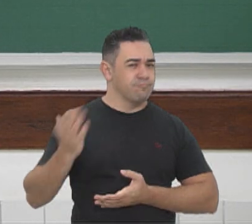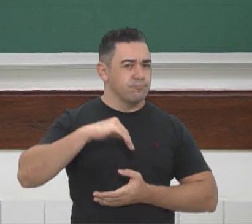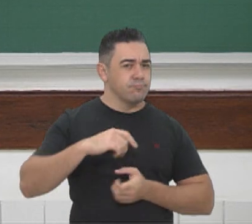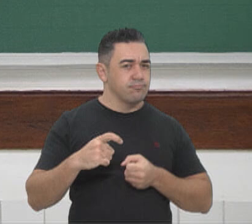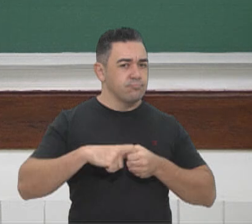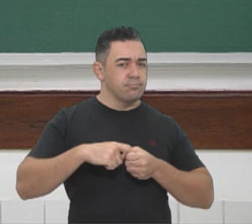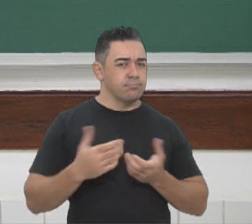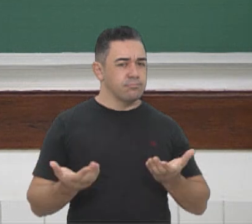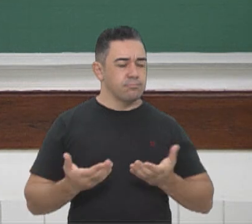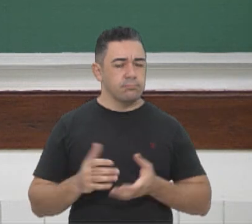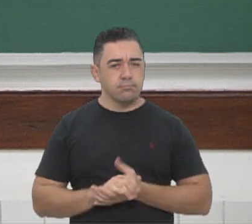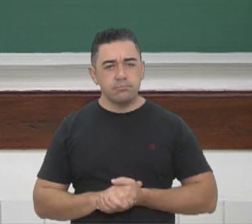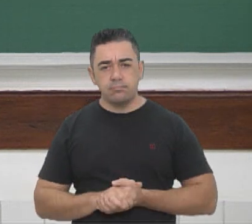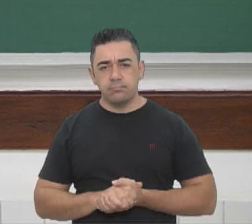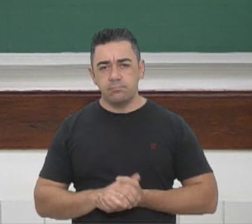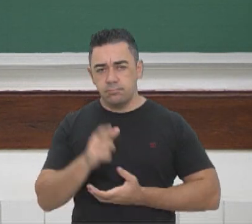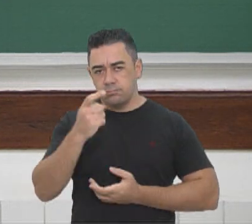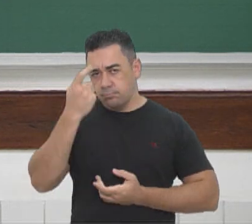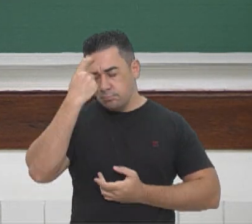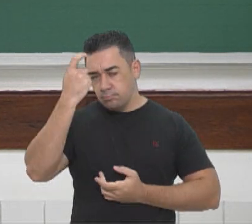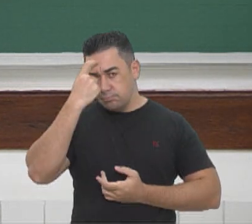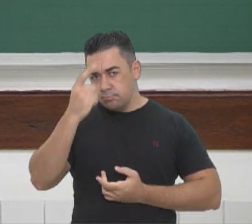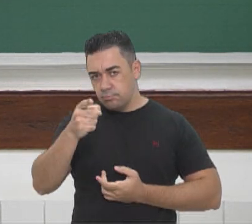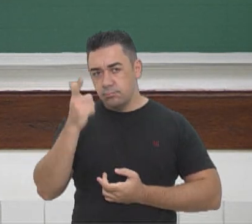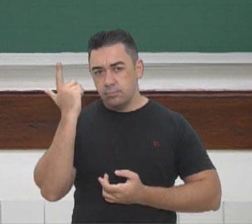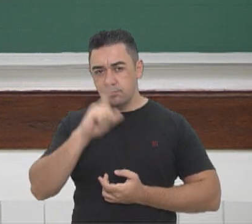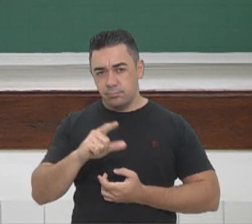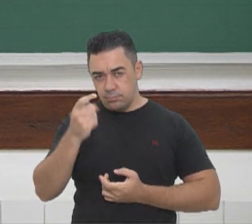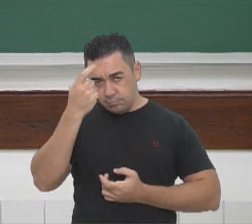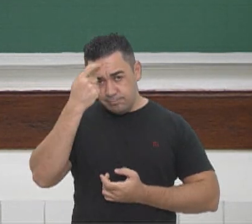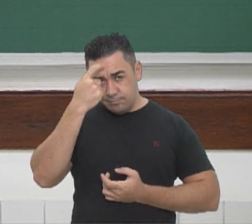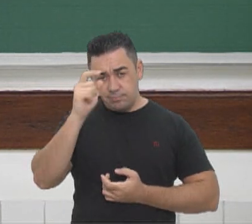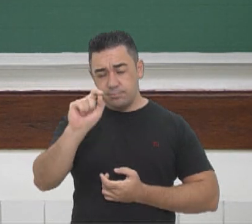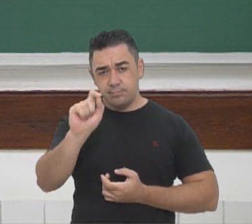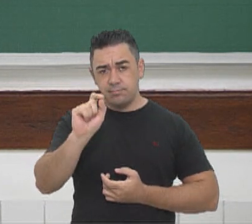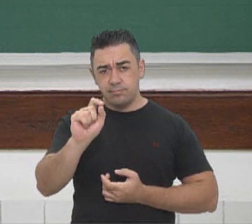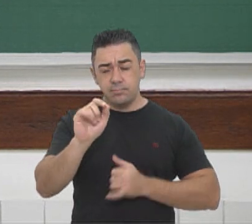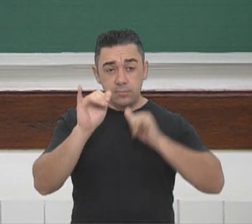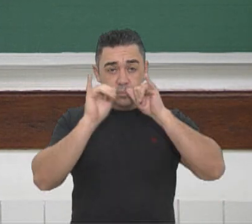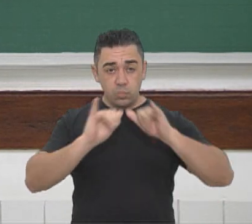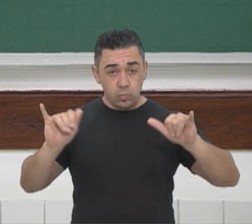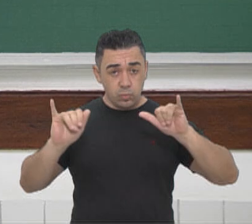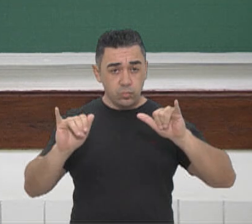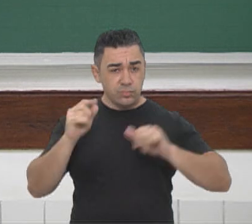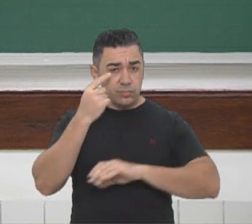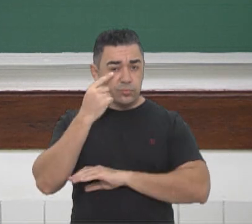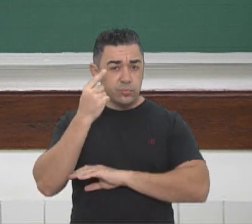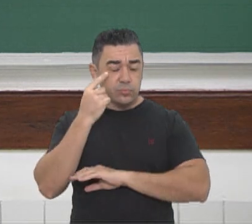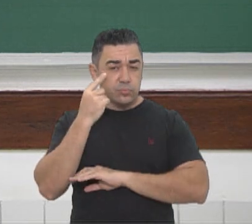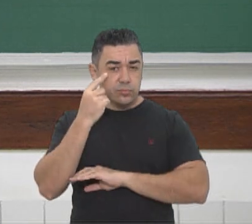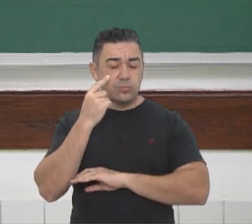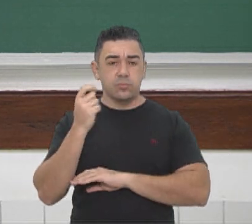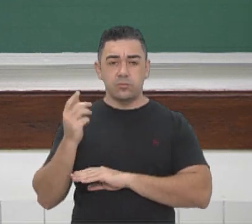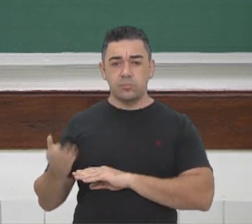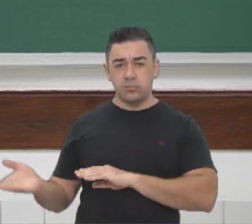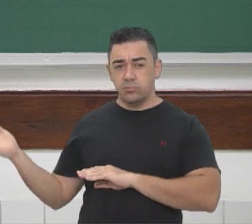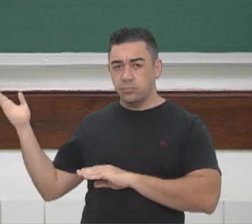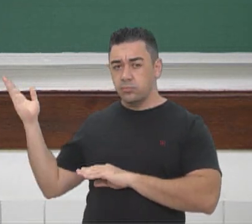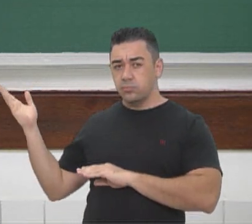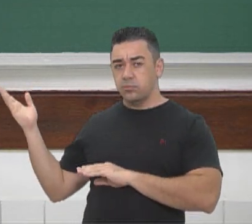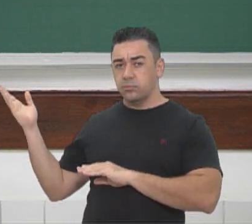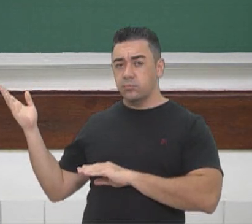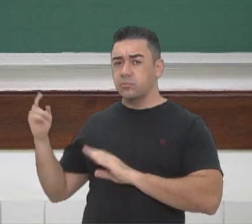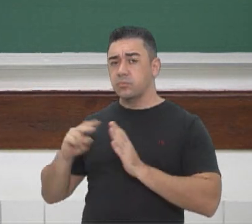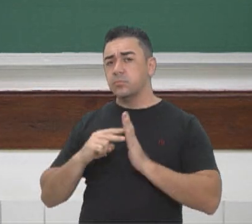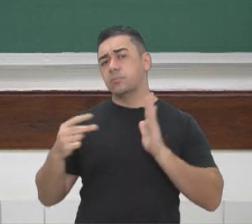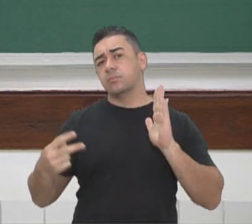Volvemos. E aí? Pensaram? Conseguiram pensar um pouquinho sobre a questão de notícia? Vamos observar juntos com o professor? O que